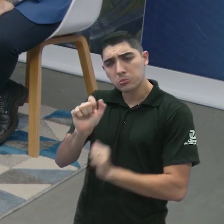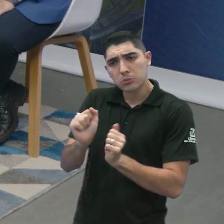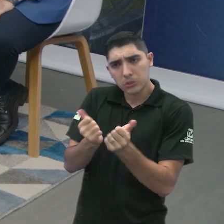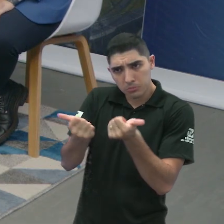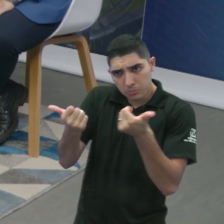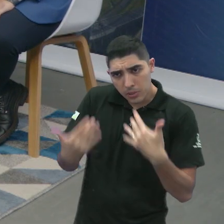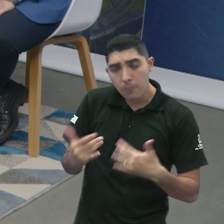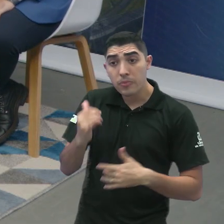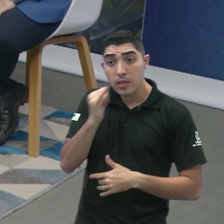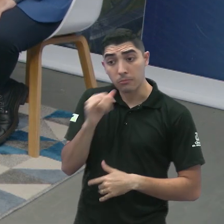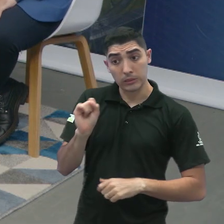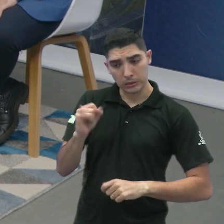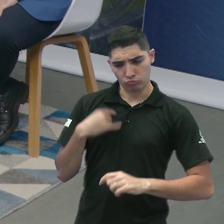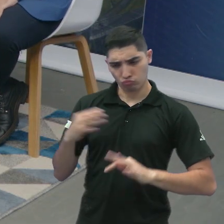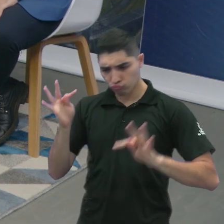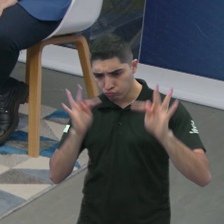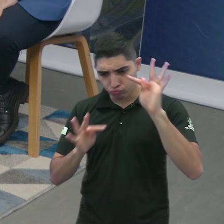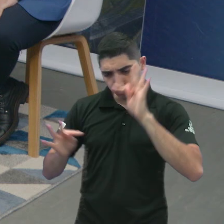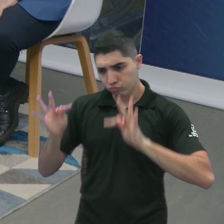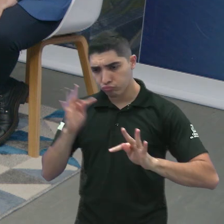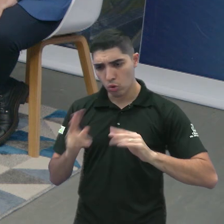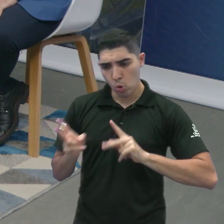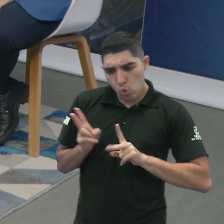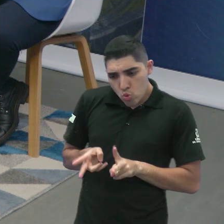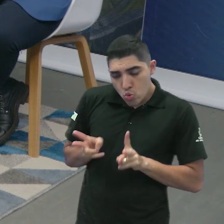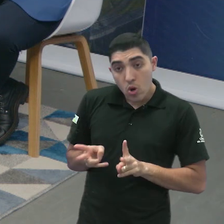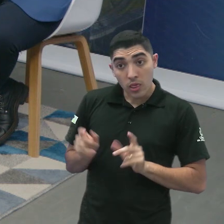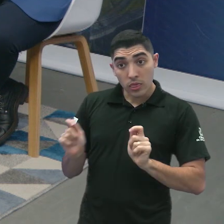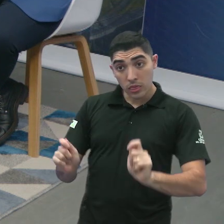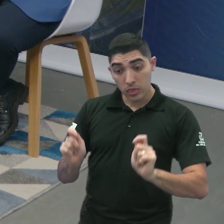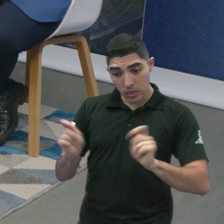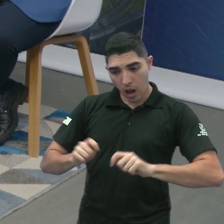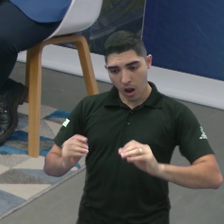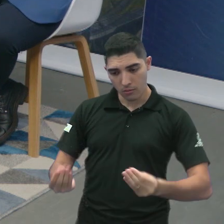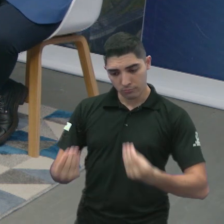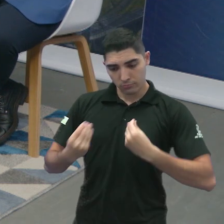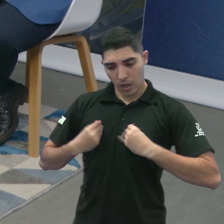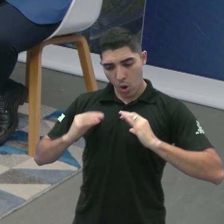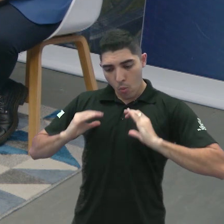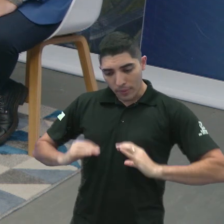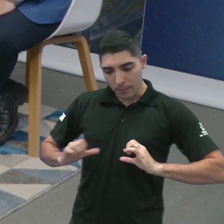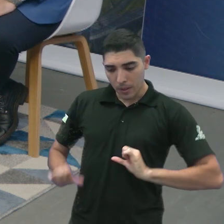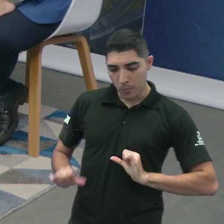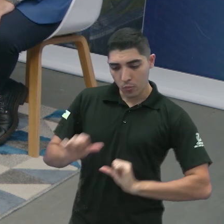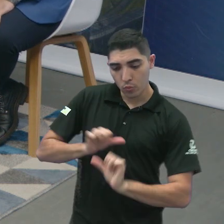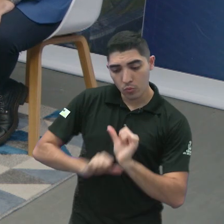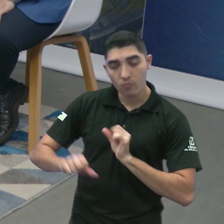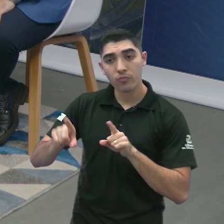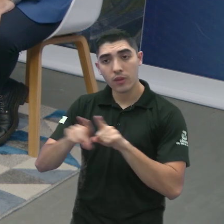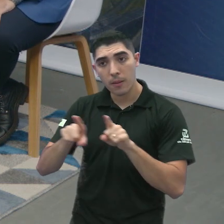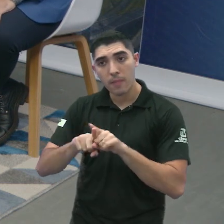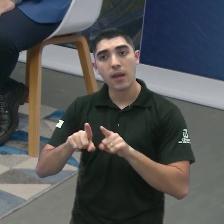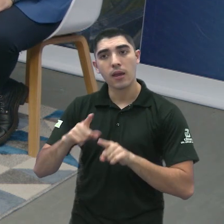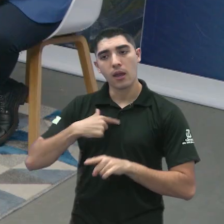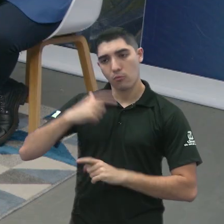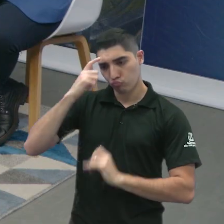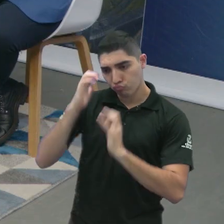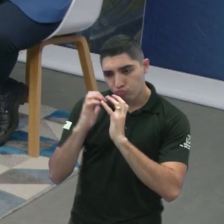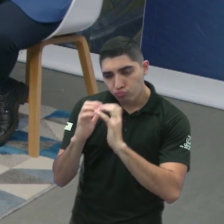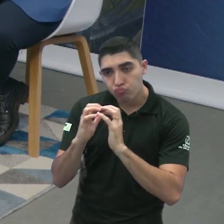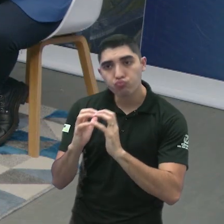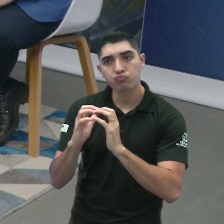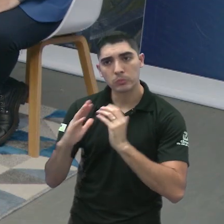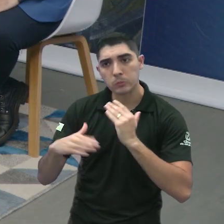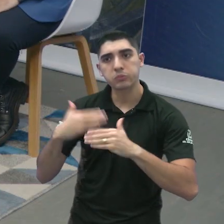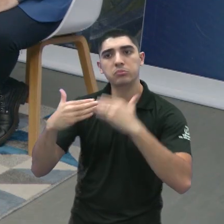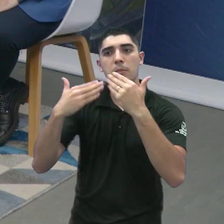contínuo pode transformar o comportamento né, e a atenção do desempenho cognitivo do paciente